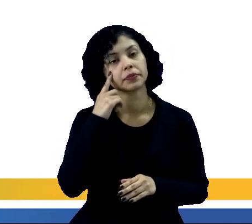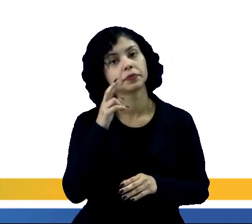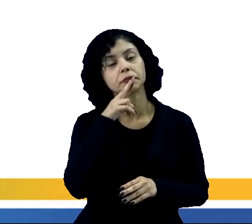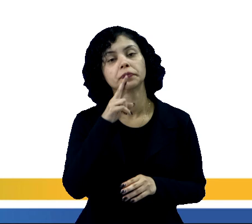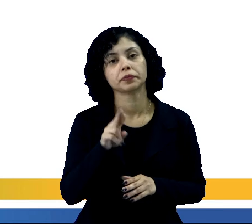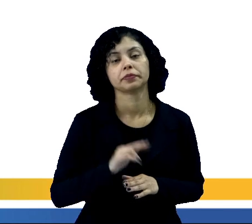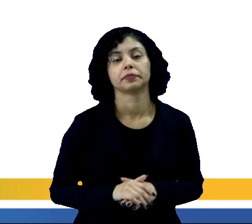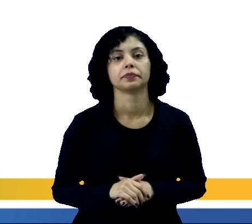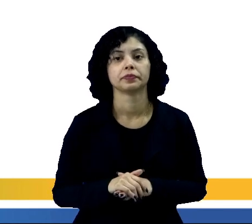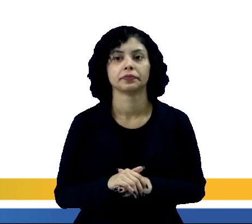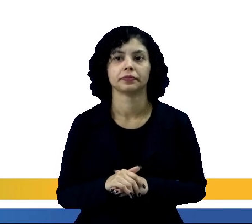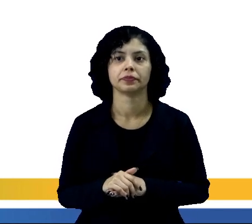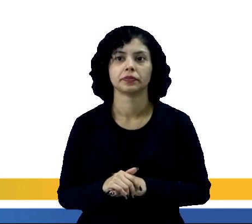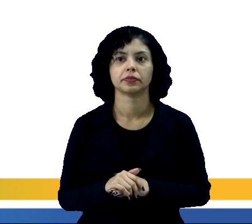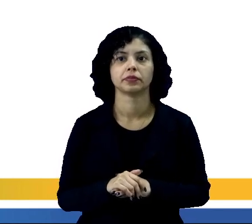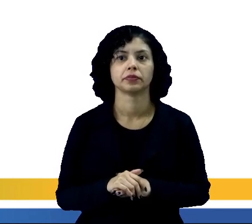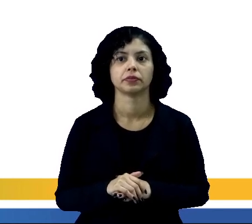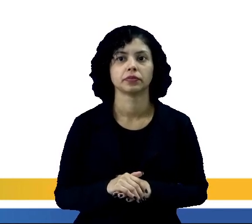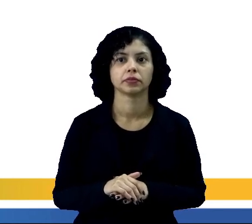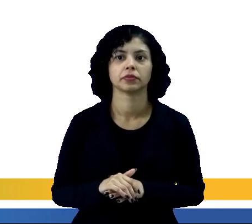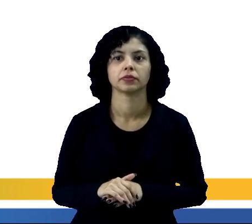pensando na resposta.